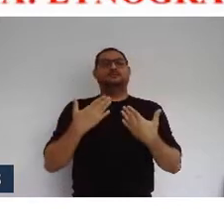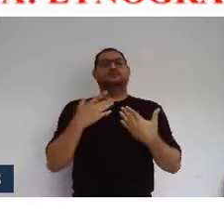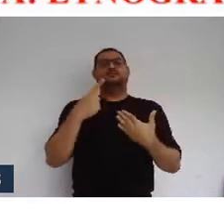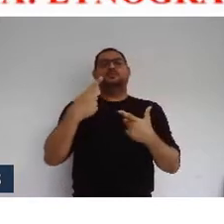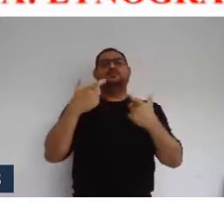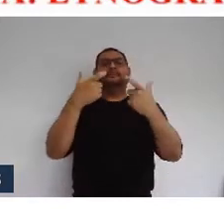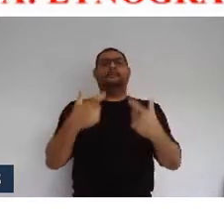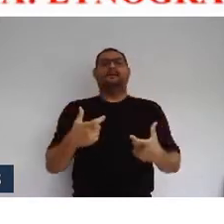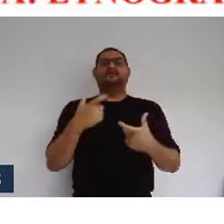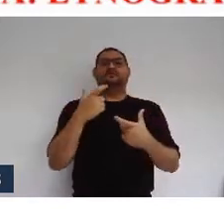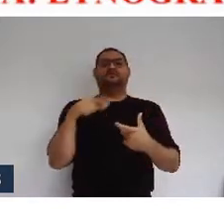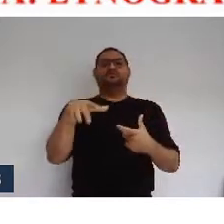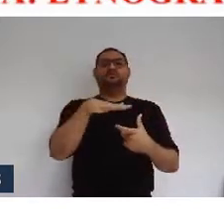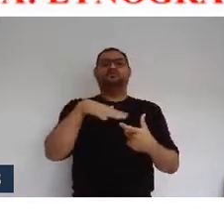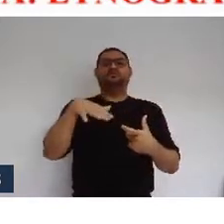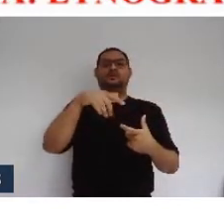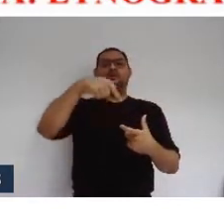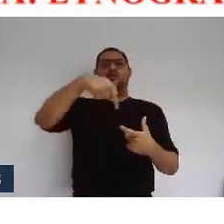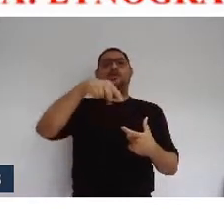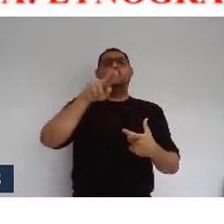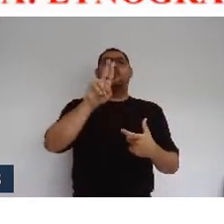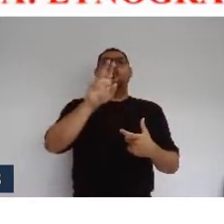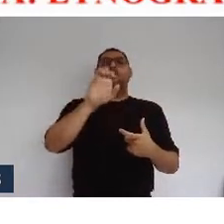espaço queer.